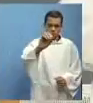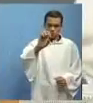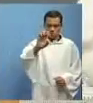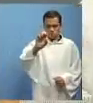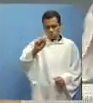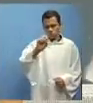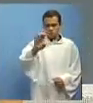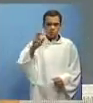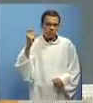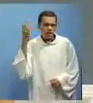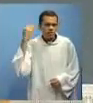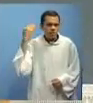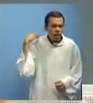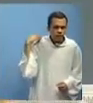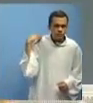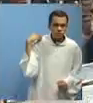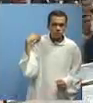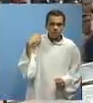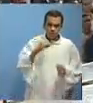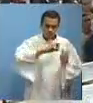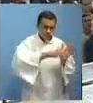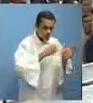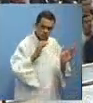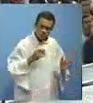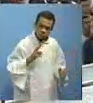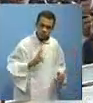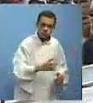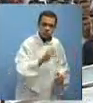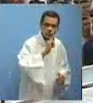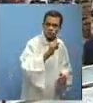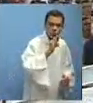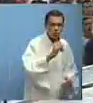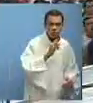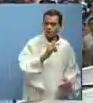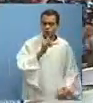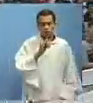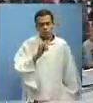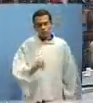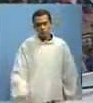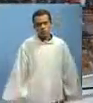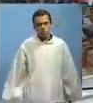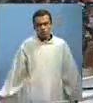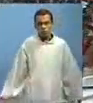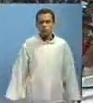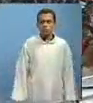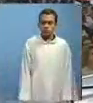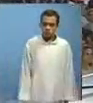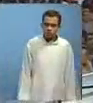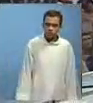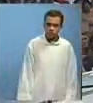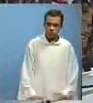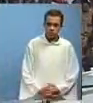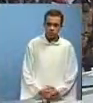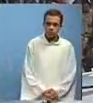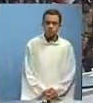e quantas vezes porque até hoje nós ouvimos essa história naquela noite que nós não sabemos nem a data mas era uma noite logo depois do